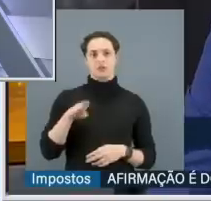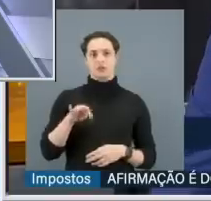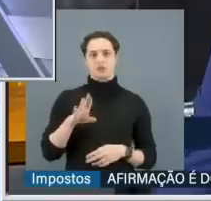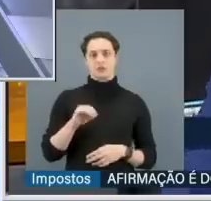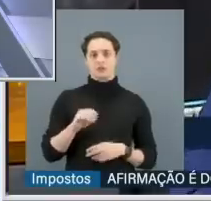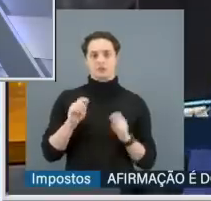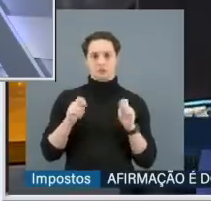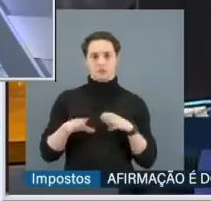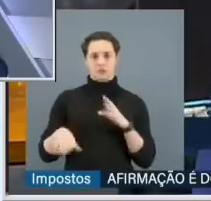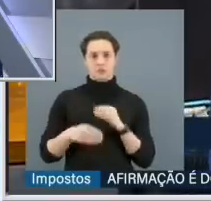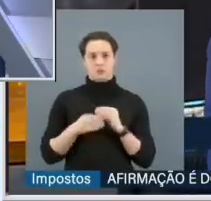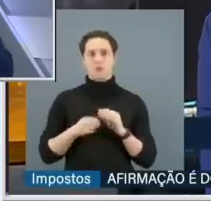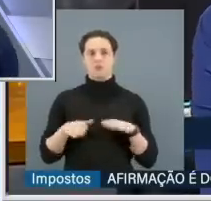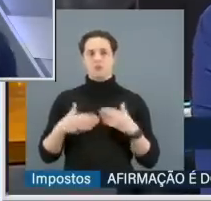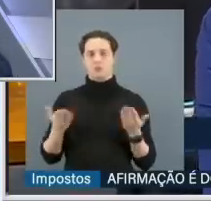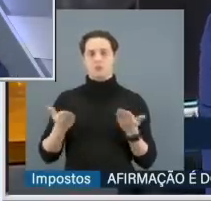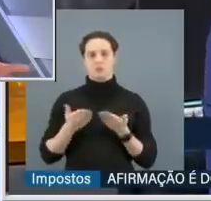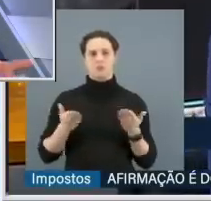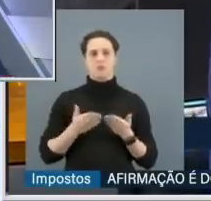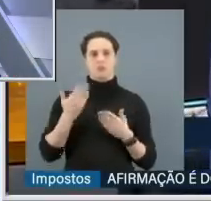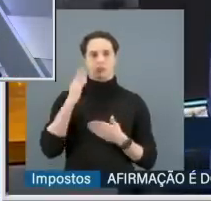mencionou, é estranho,